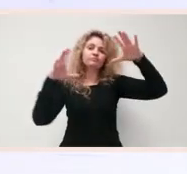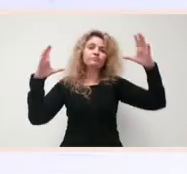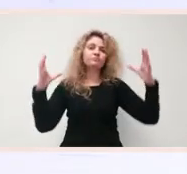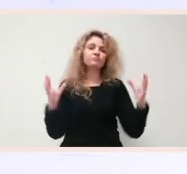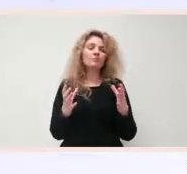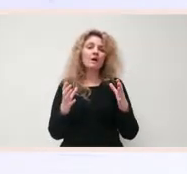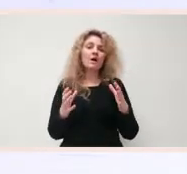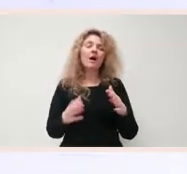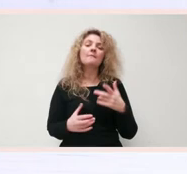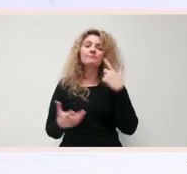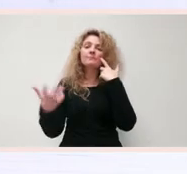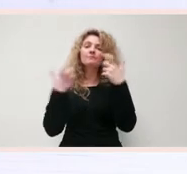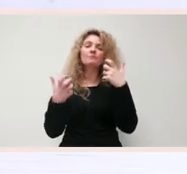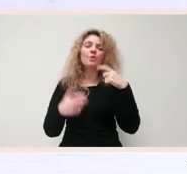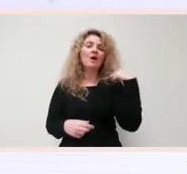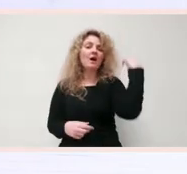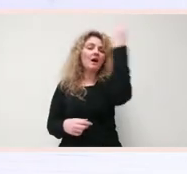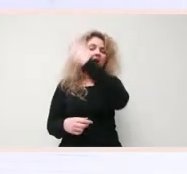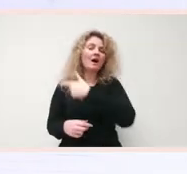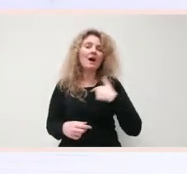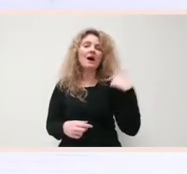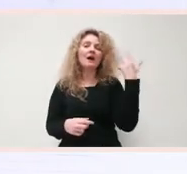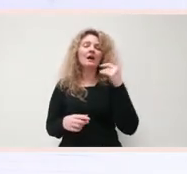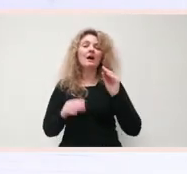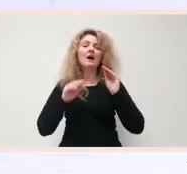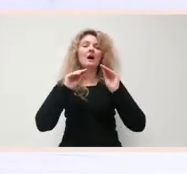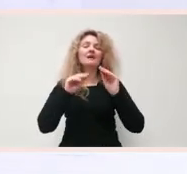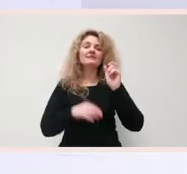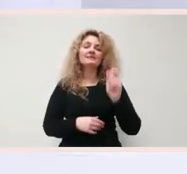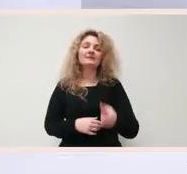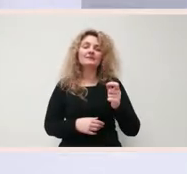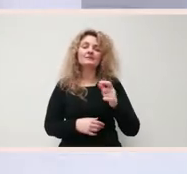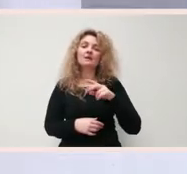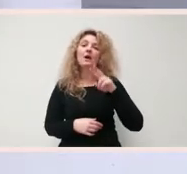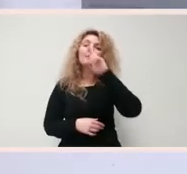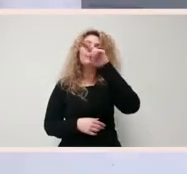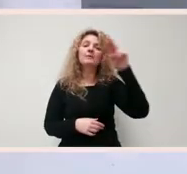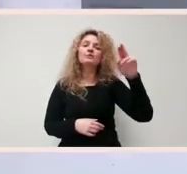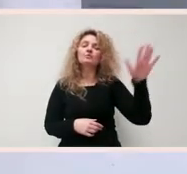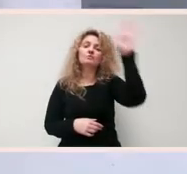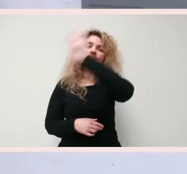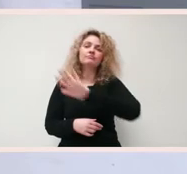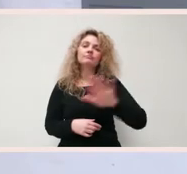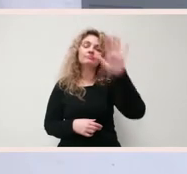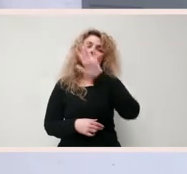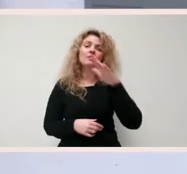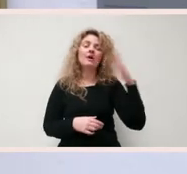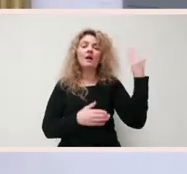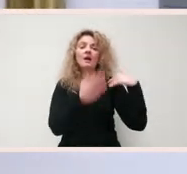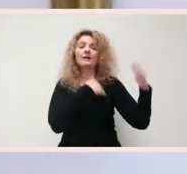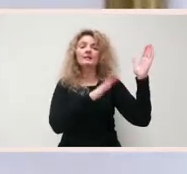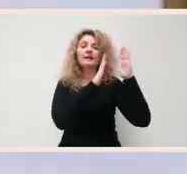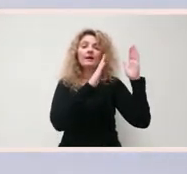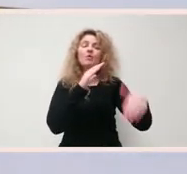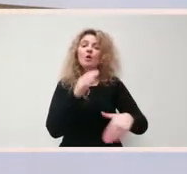volumétricas, arredondadas, onde ademais hai certos rasgos de exotismo, como era habitual na pintura orientalista que tanto estaba